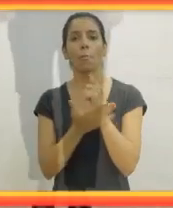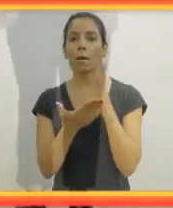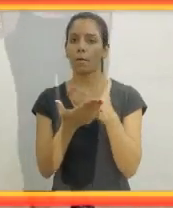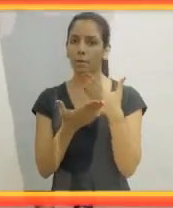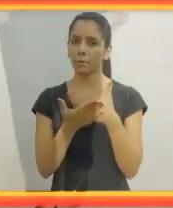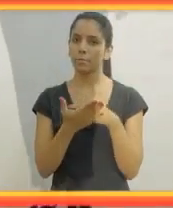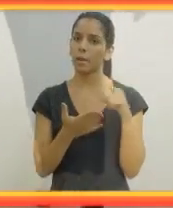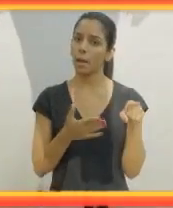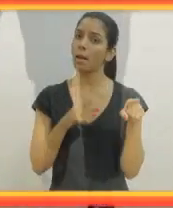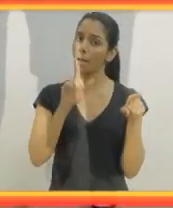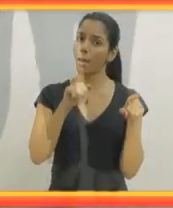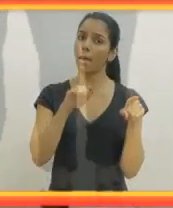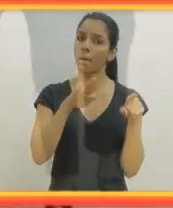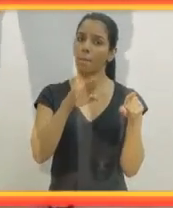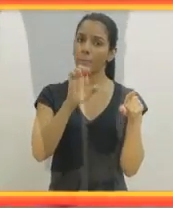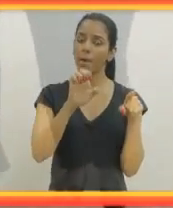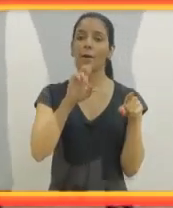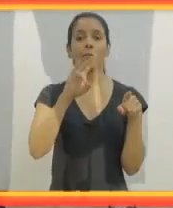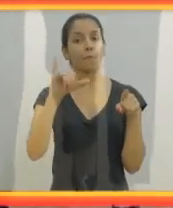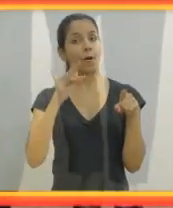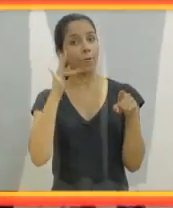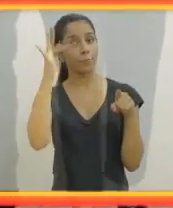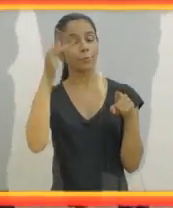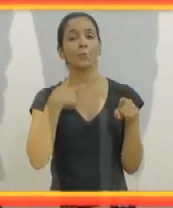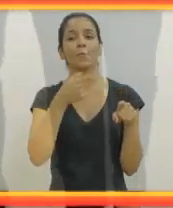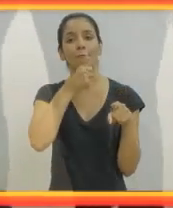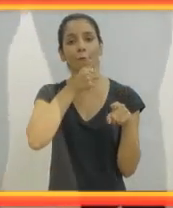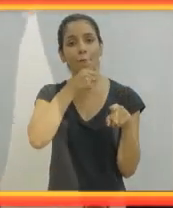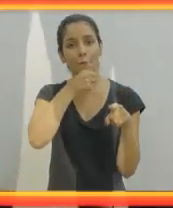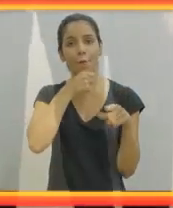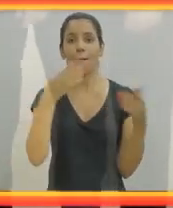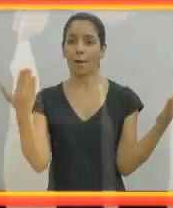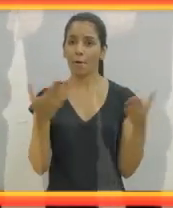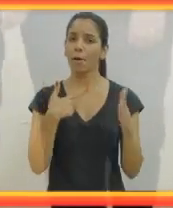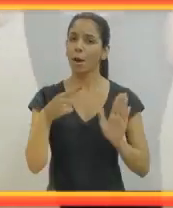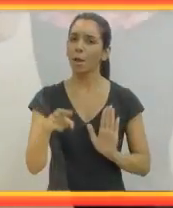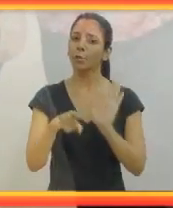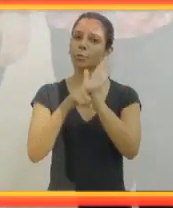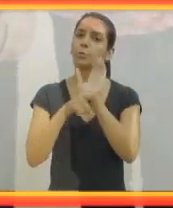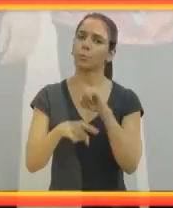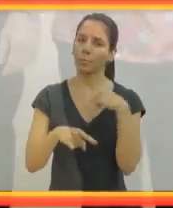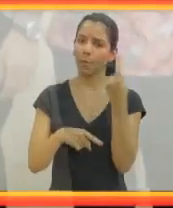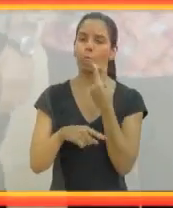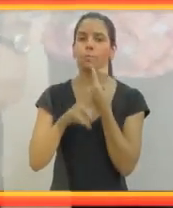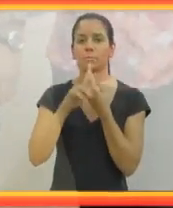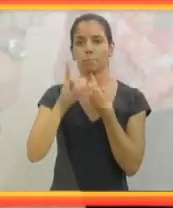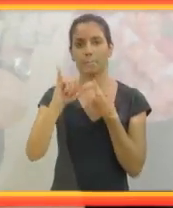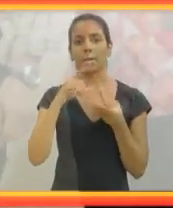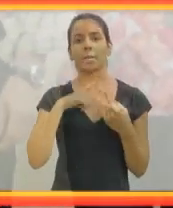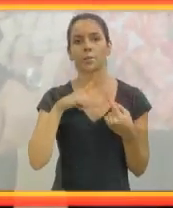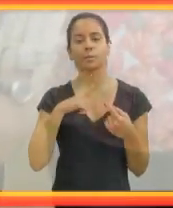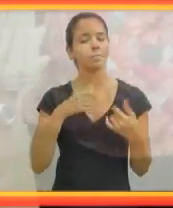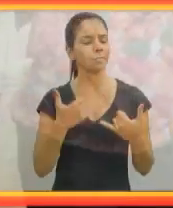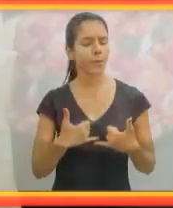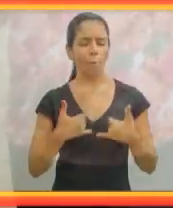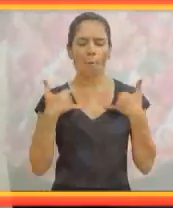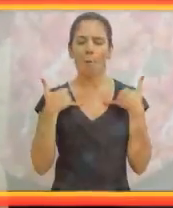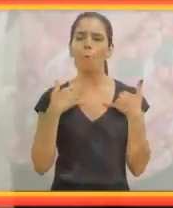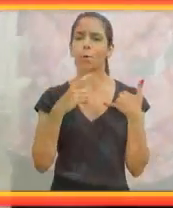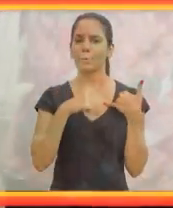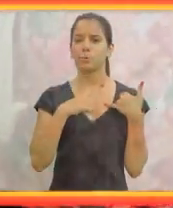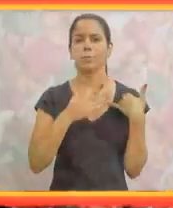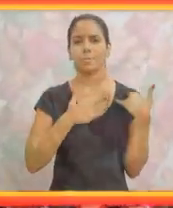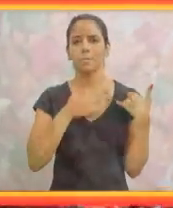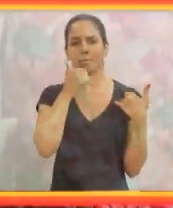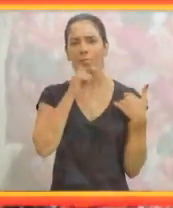livro. Ela é mãe, né? Deus quiser vai ser avó agora. E agora ajuda muito o nosso pai. Eu tenho um grande orgulho de ter